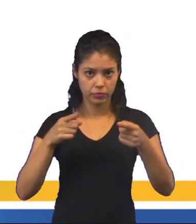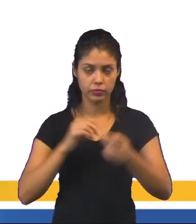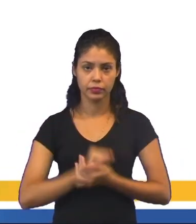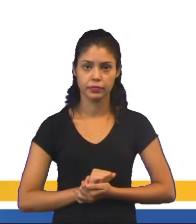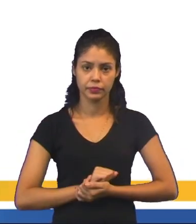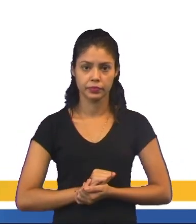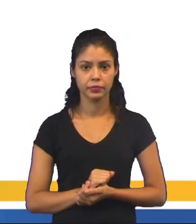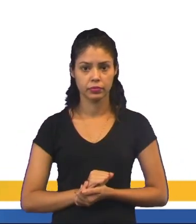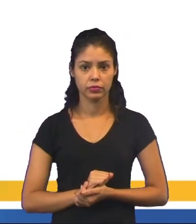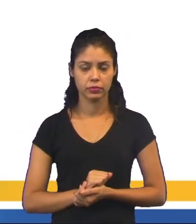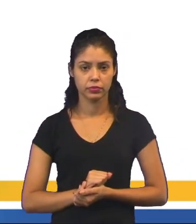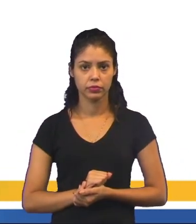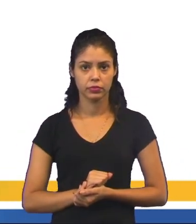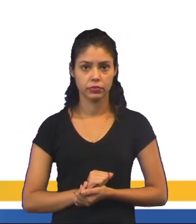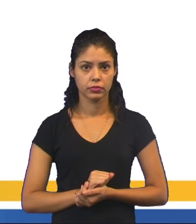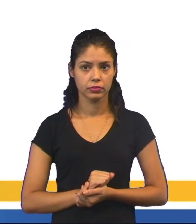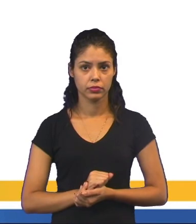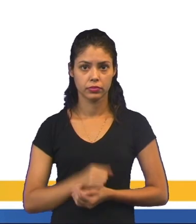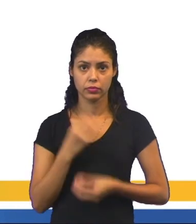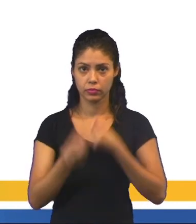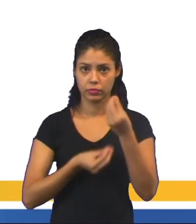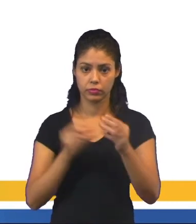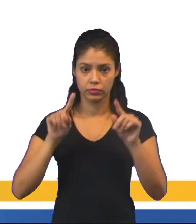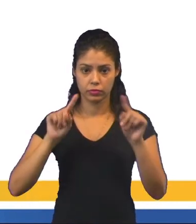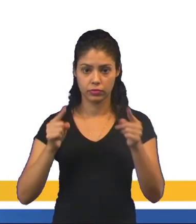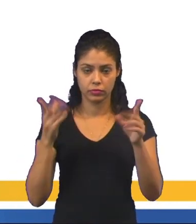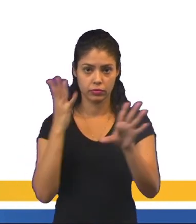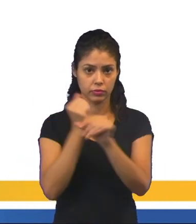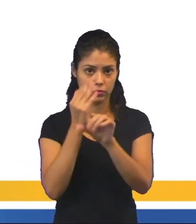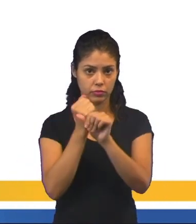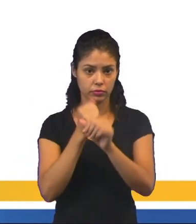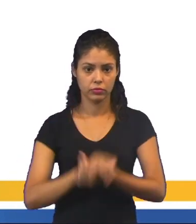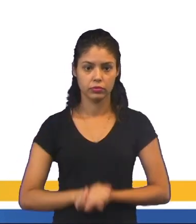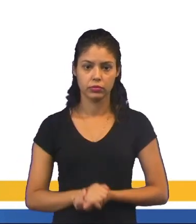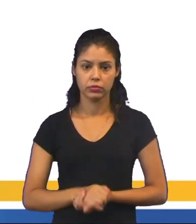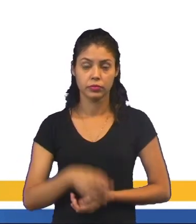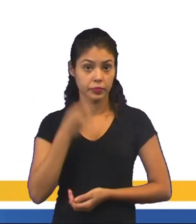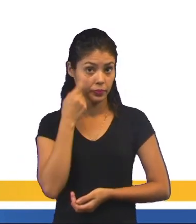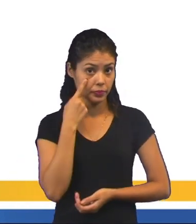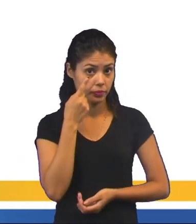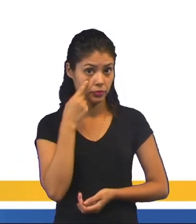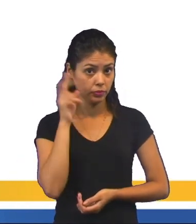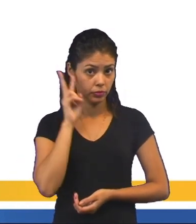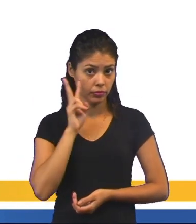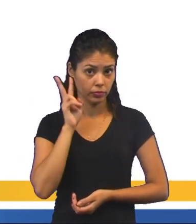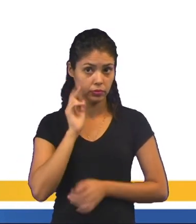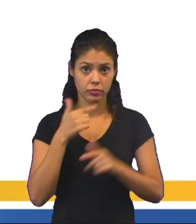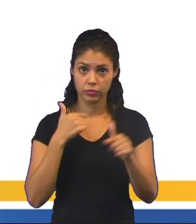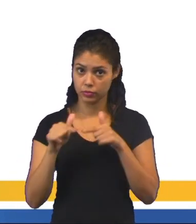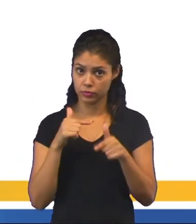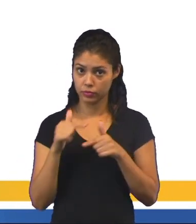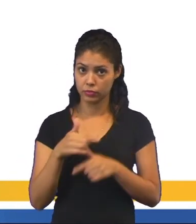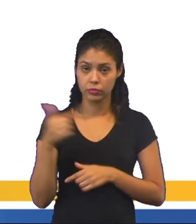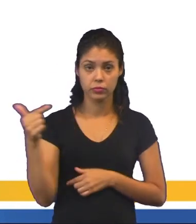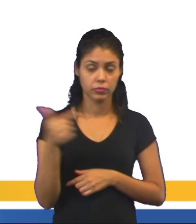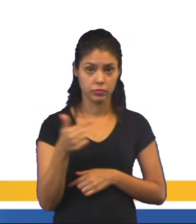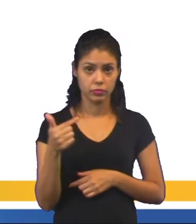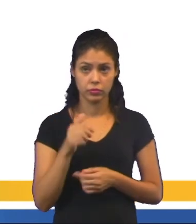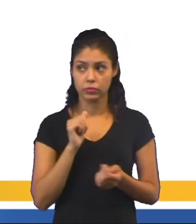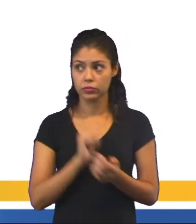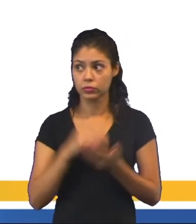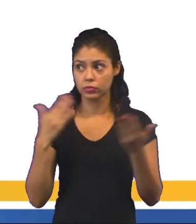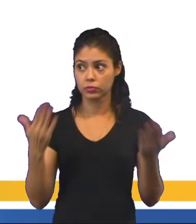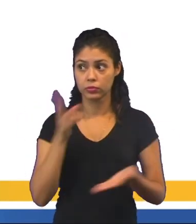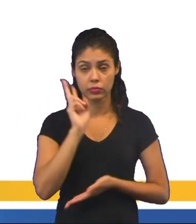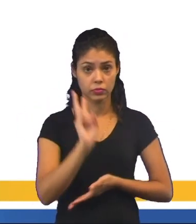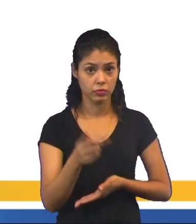multiplicação. Então, como eu vou botar em parênteses, eu vou somar. Mas lembrando, eu estou trabalhando com secundária.